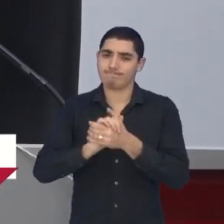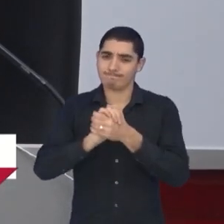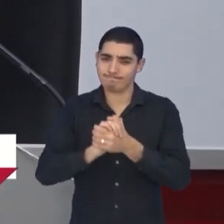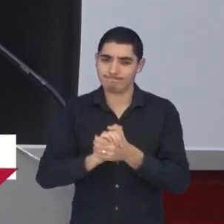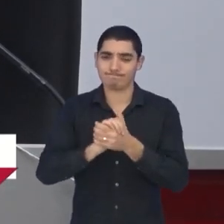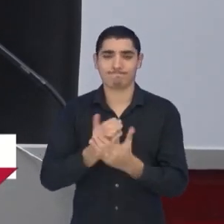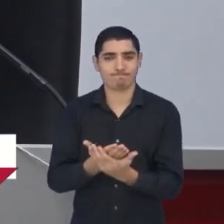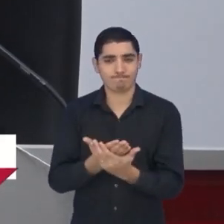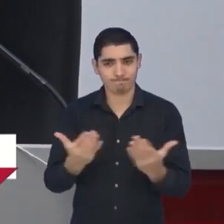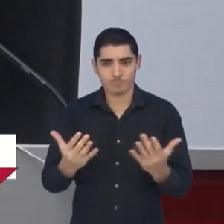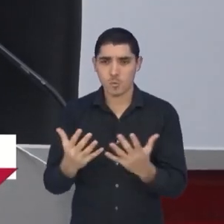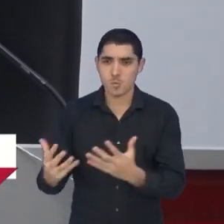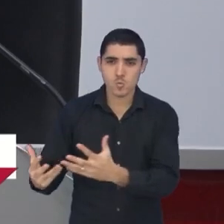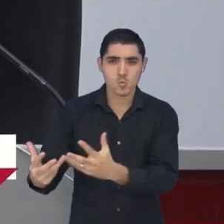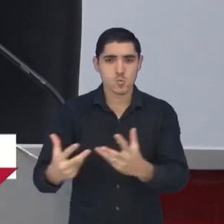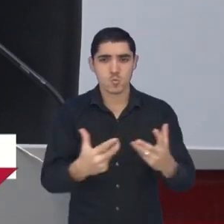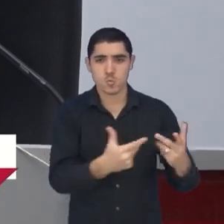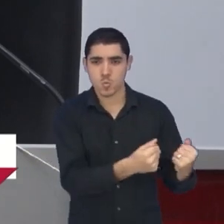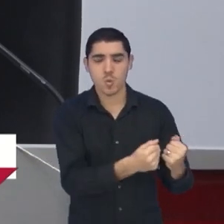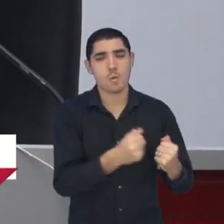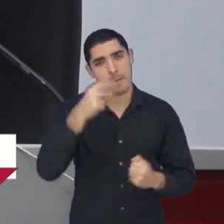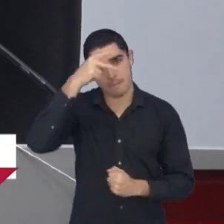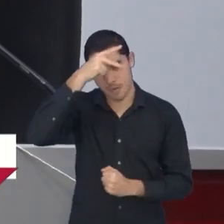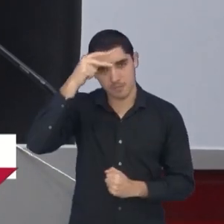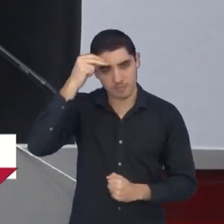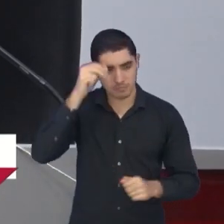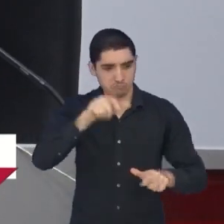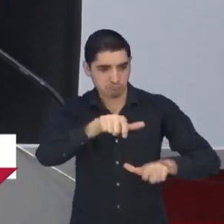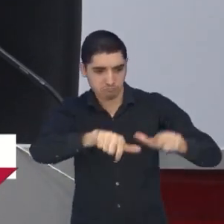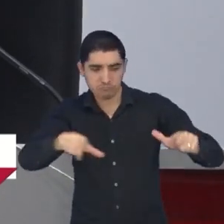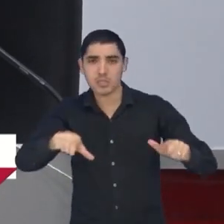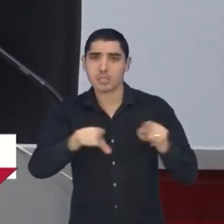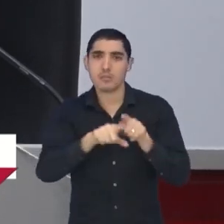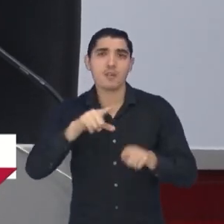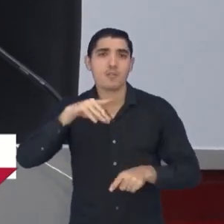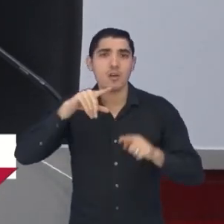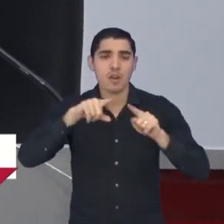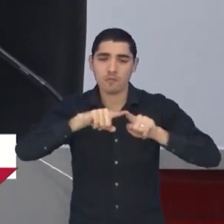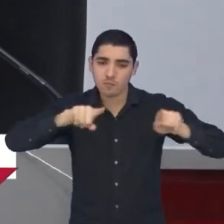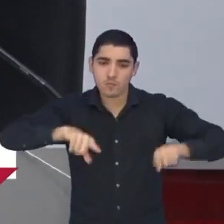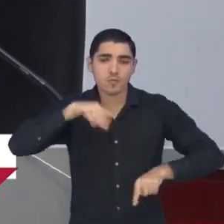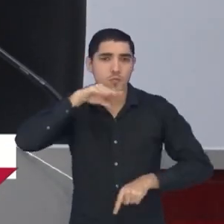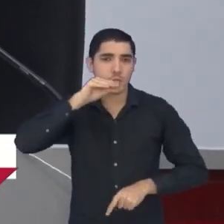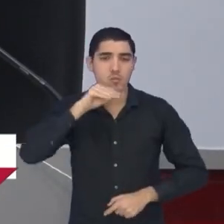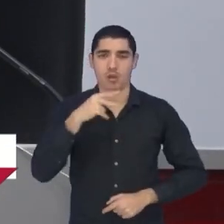prefeitos prefeitas e servidores aqui também das prefeituras aqui